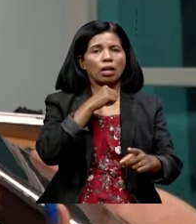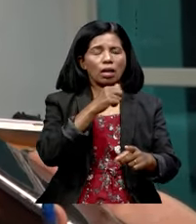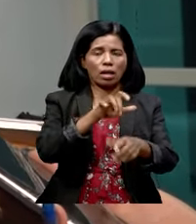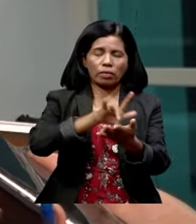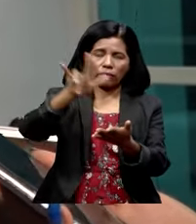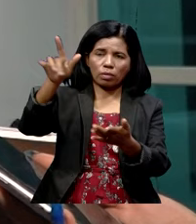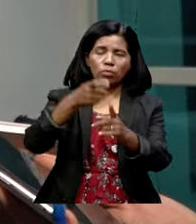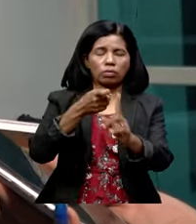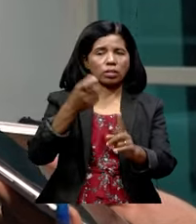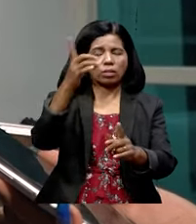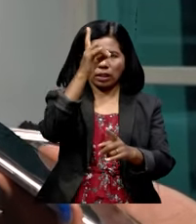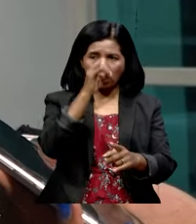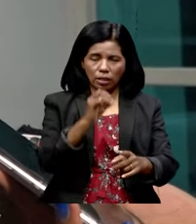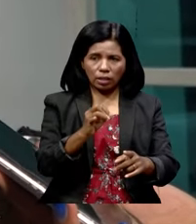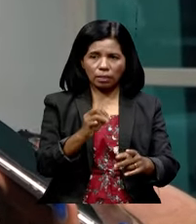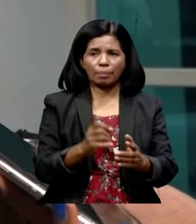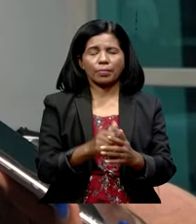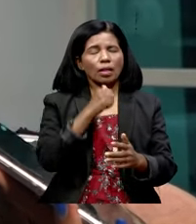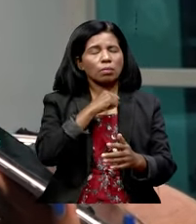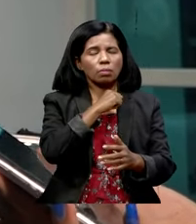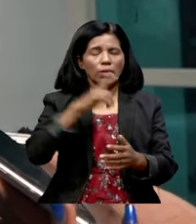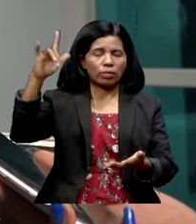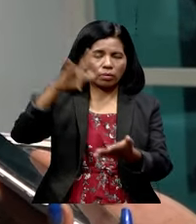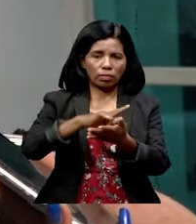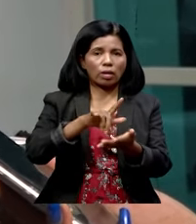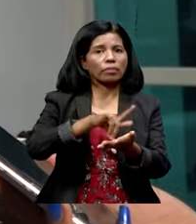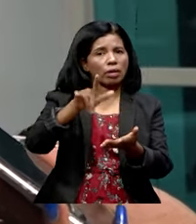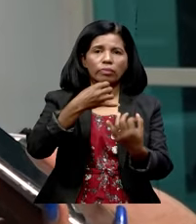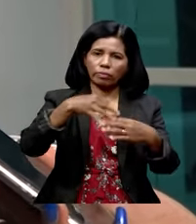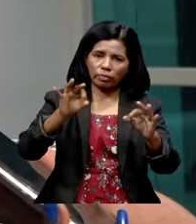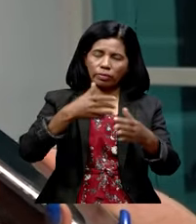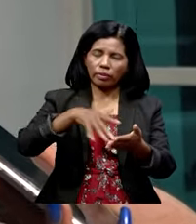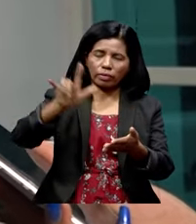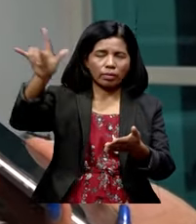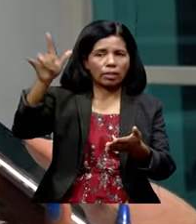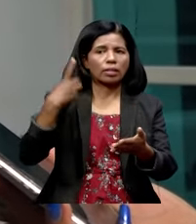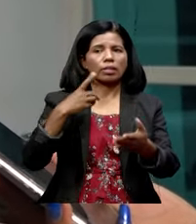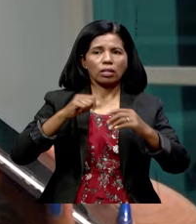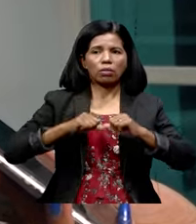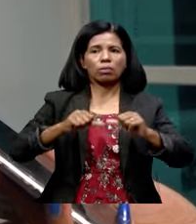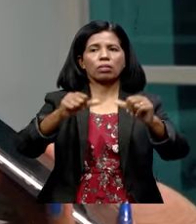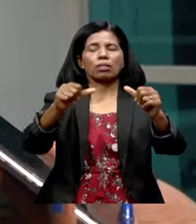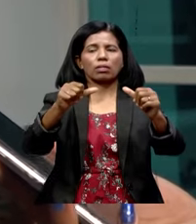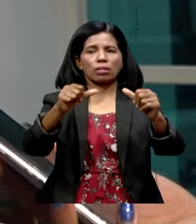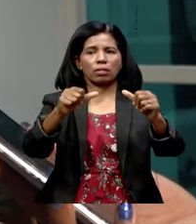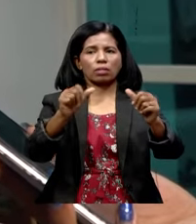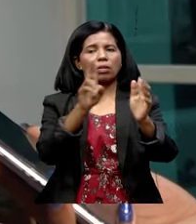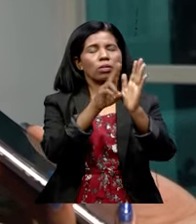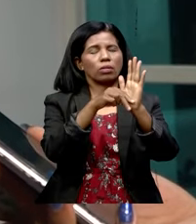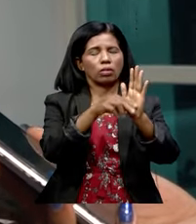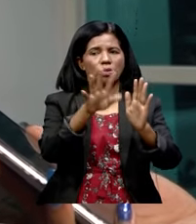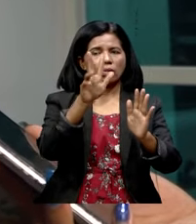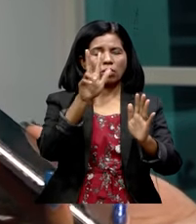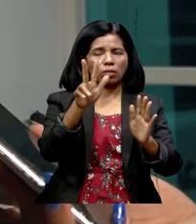e dili amo papa tuna avião fila fale e continuação ita ma glori fale cargo horas tolu antes